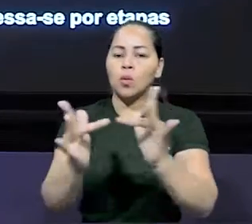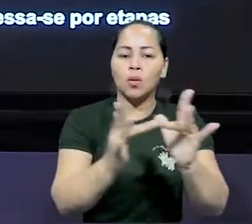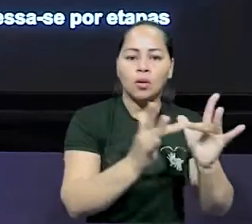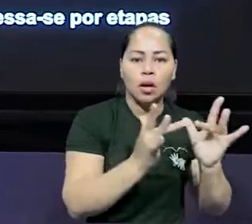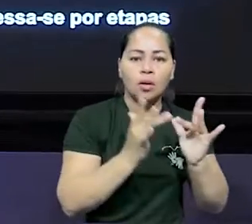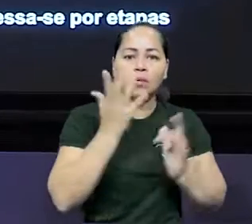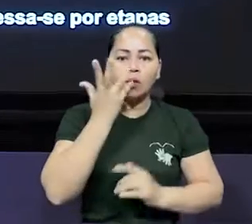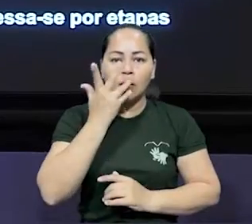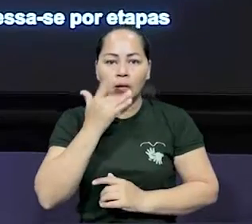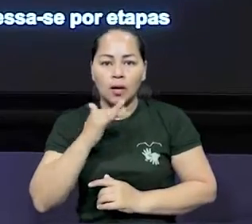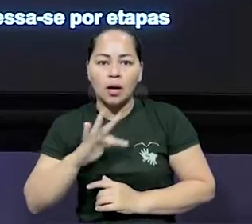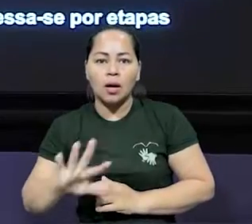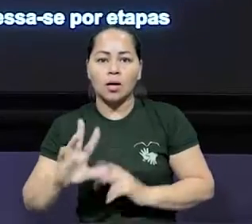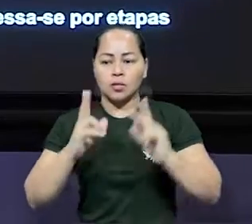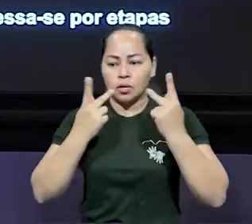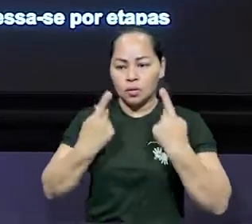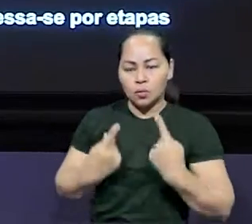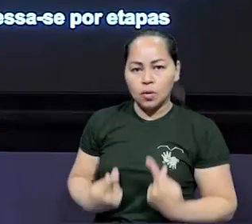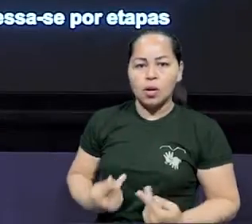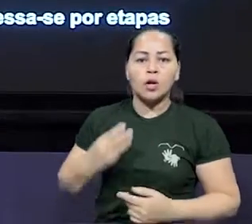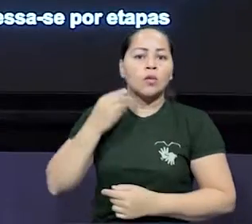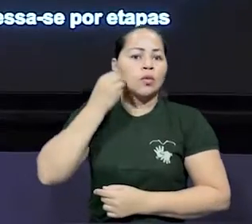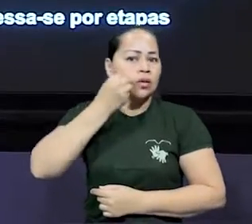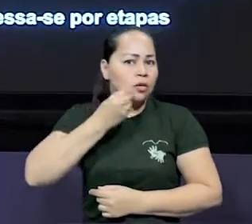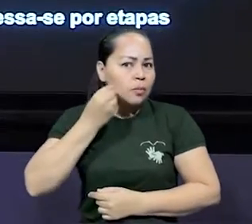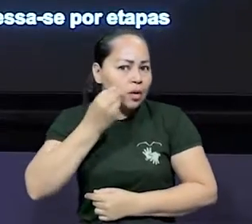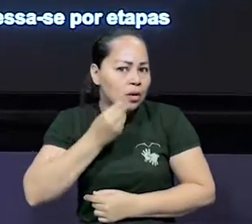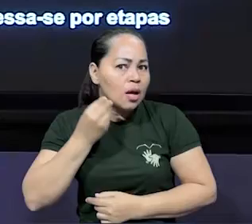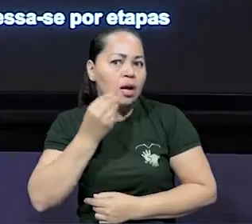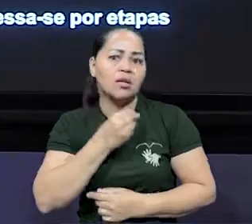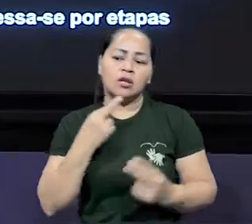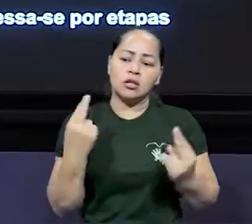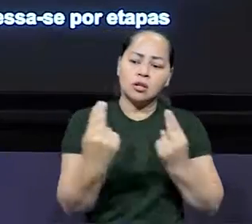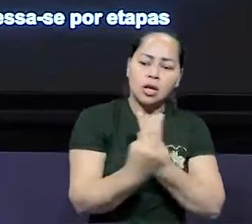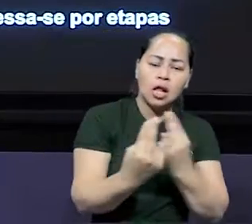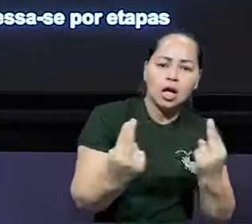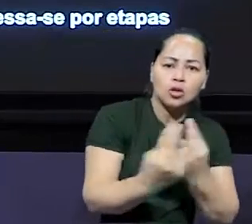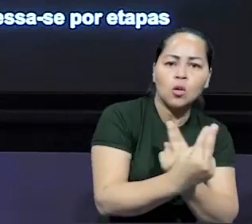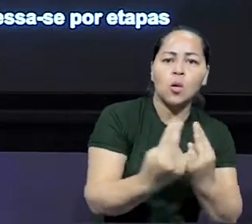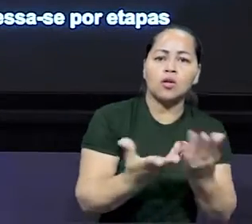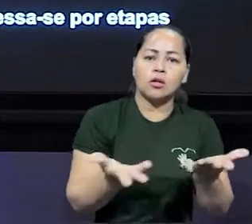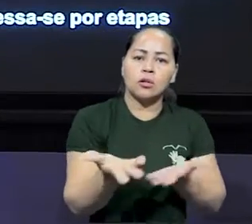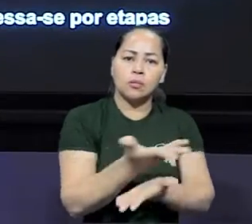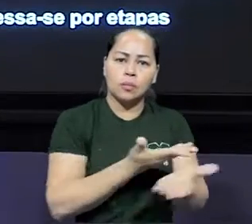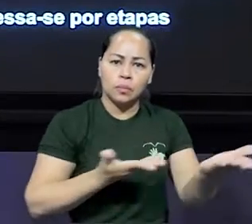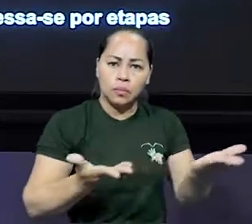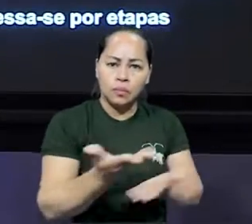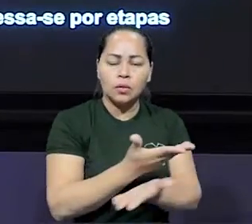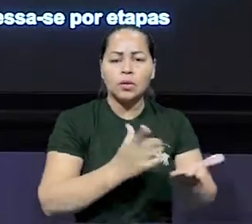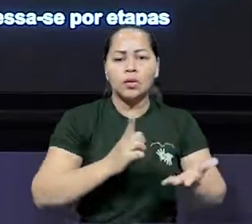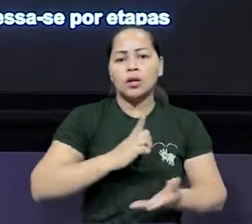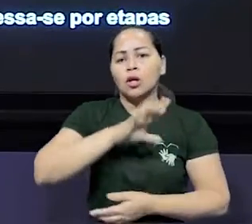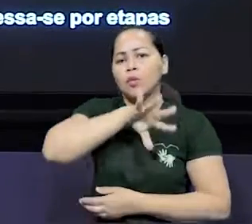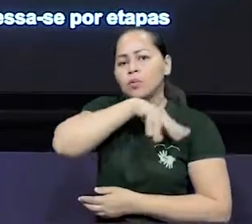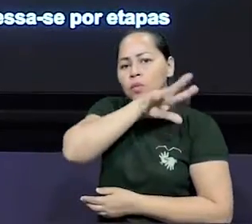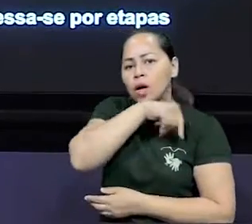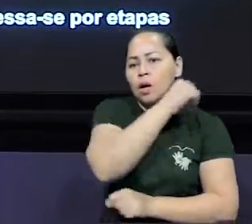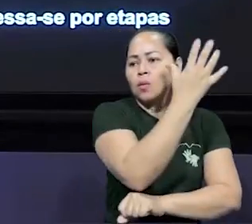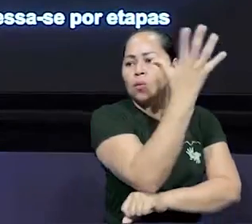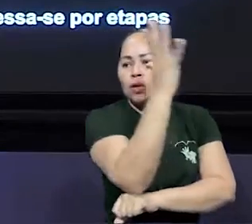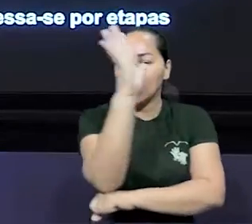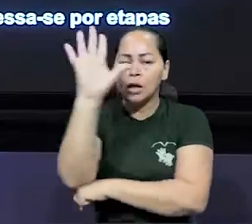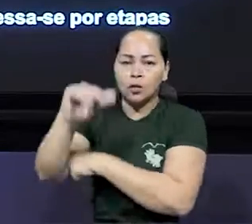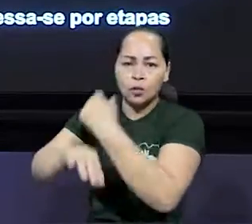do ser humano, com novas experiências, vivências, com outras pessoas, com animais, com a